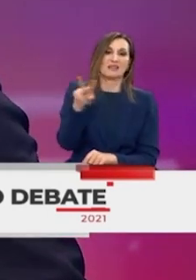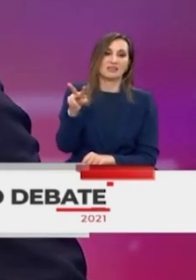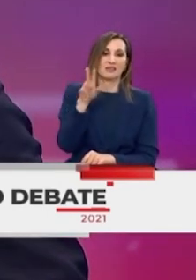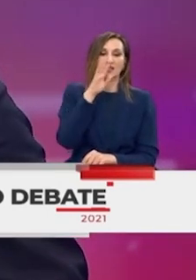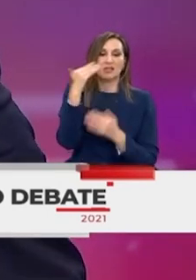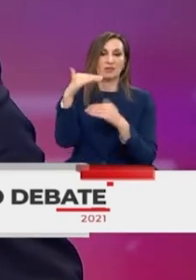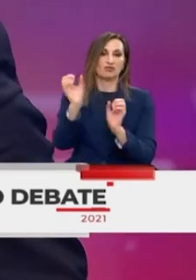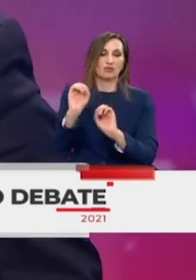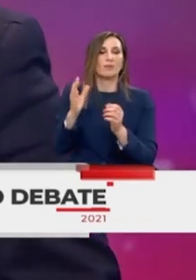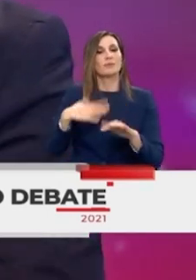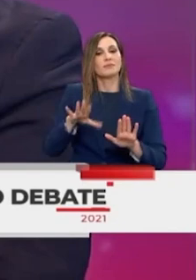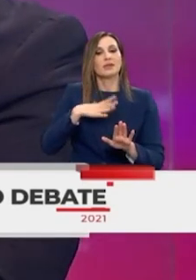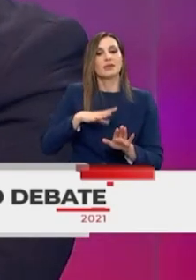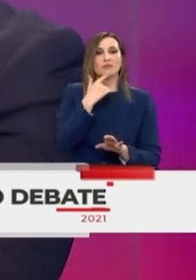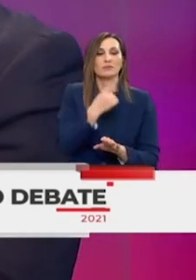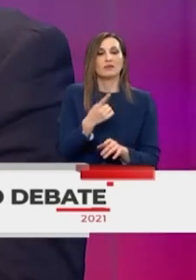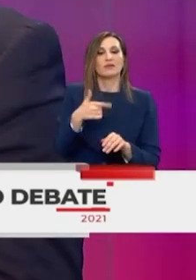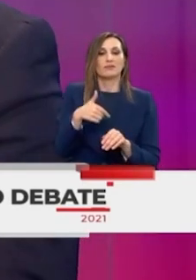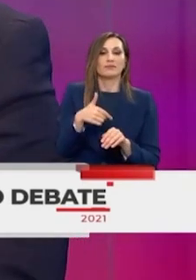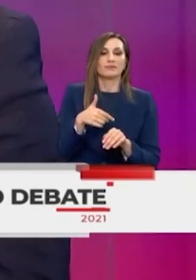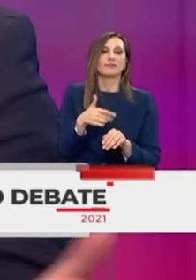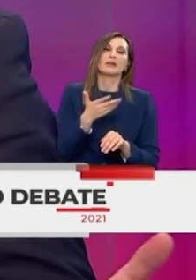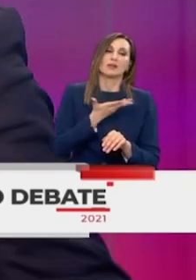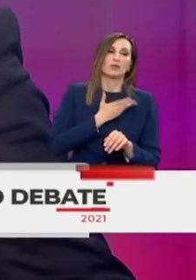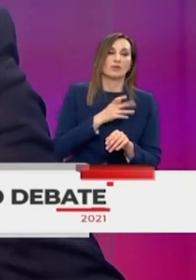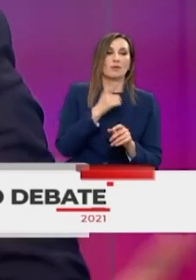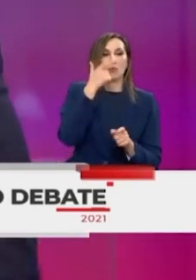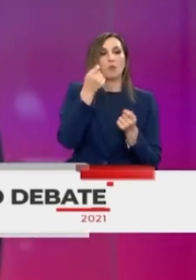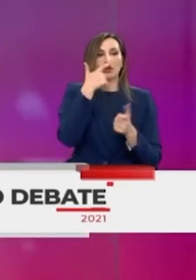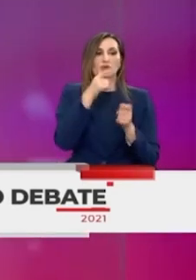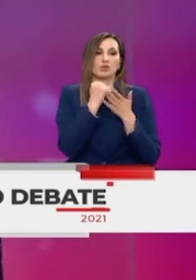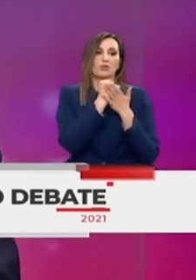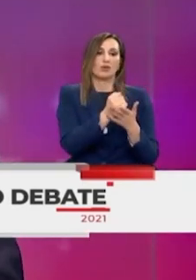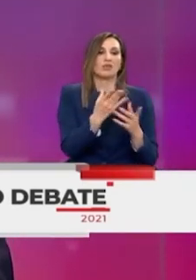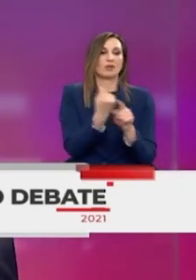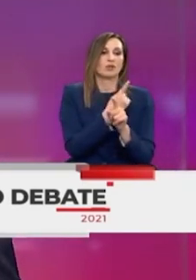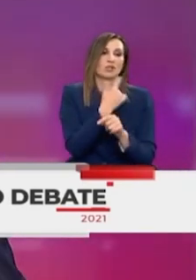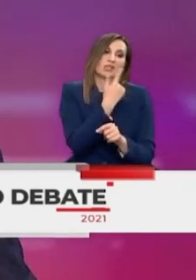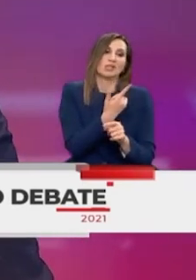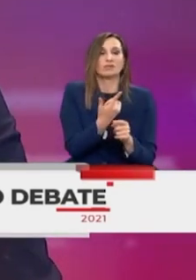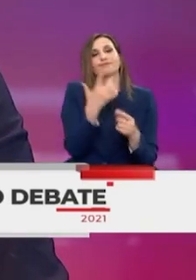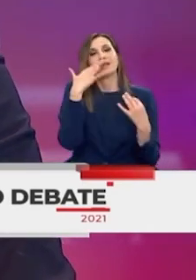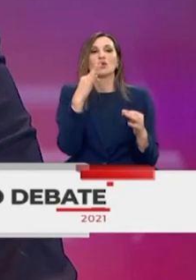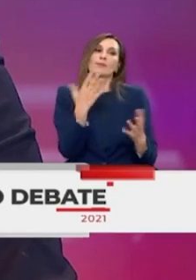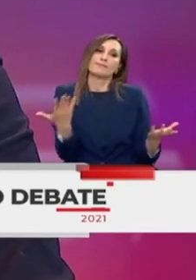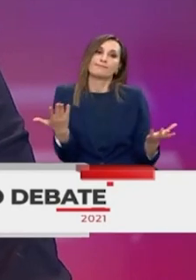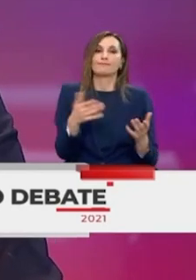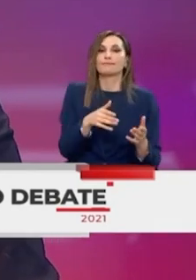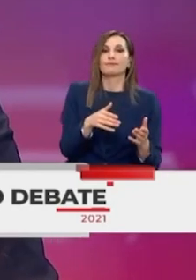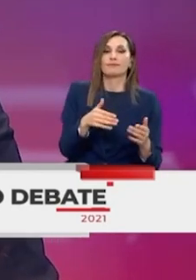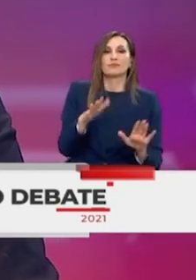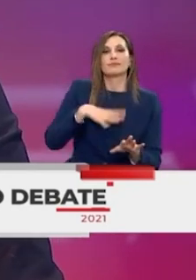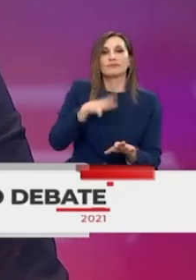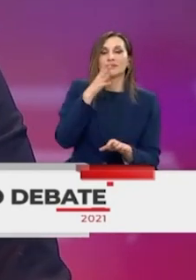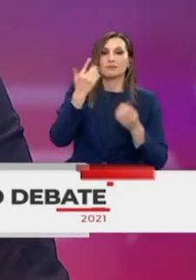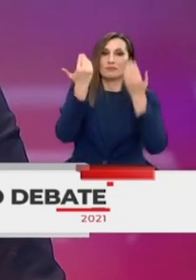se não fossem as limitações. Mas quero-lhe dar este compromisso. Eu sei, doutora Gomes, tem pouca gente a apoiá-la, é verdade. Também com as coisas que diz não é de espantar. Agora, queria deixar